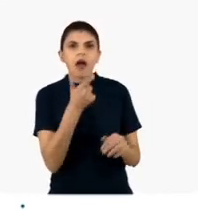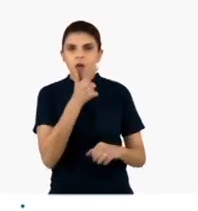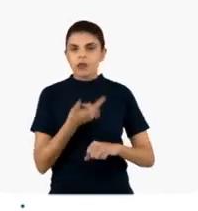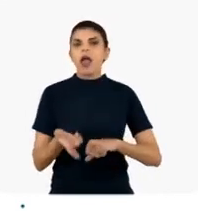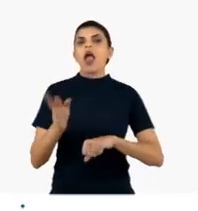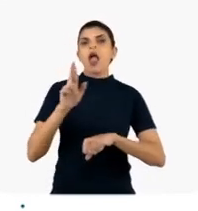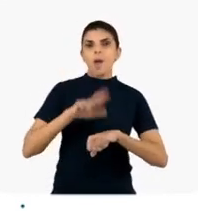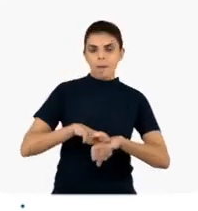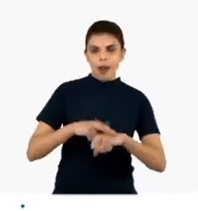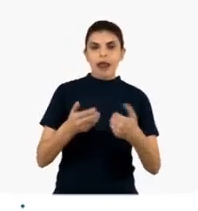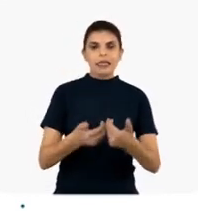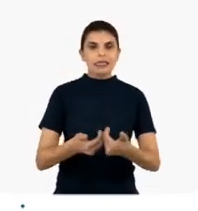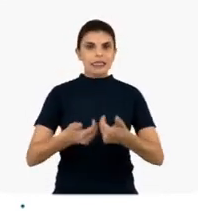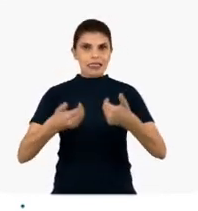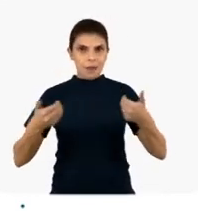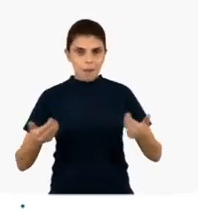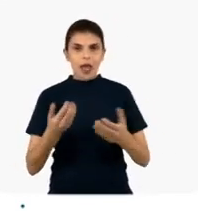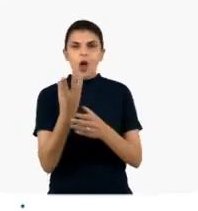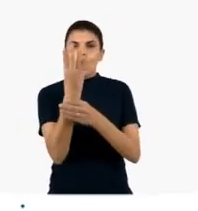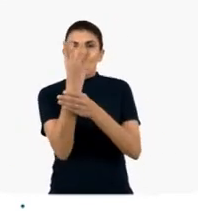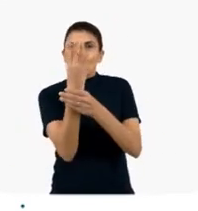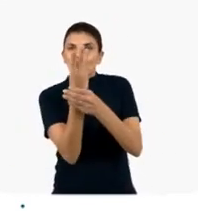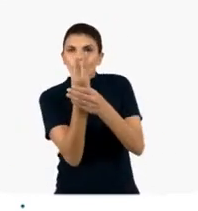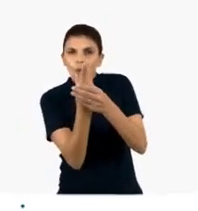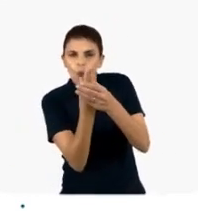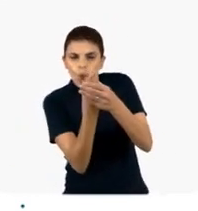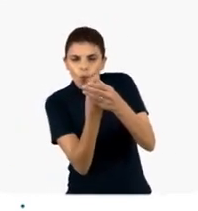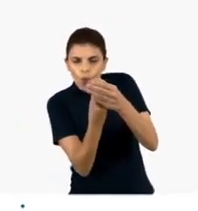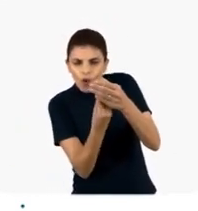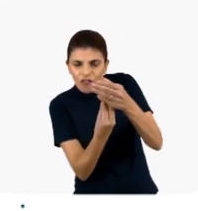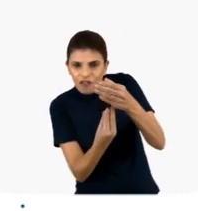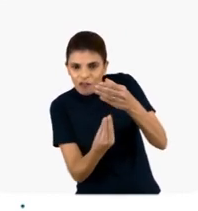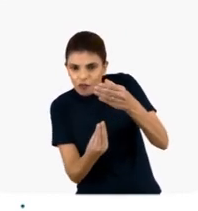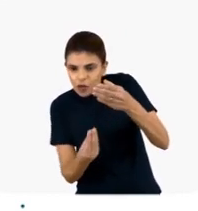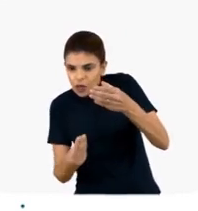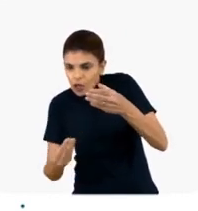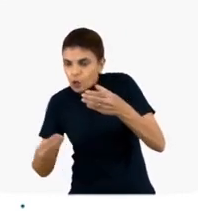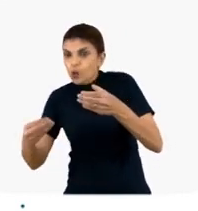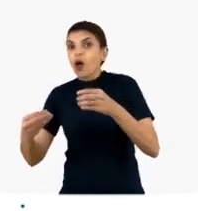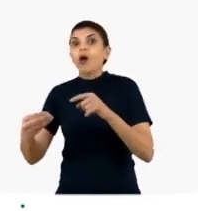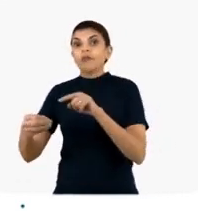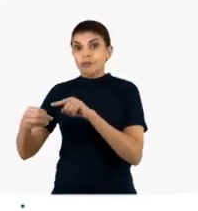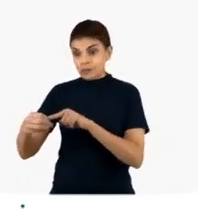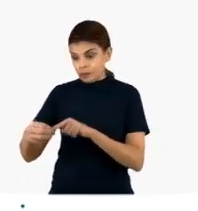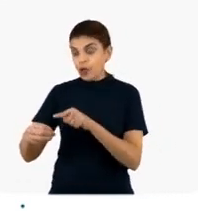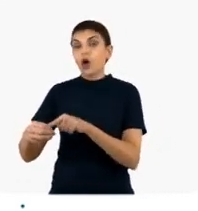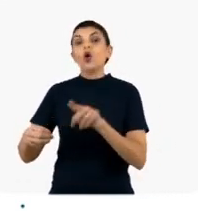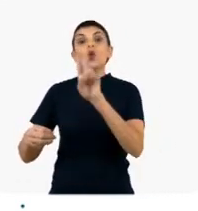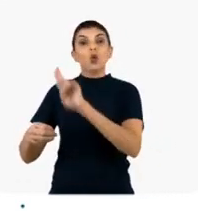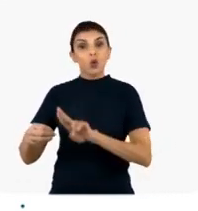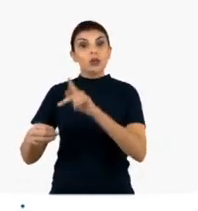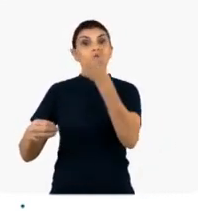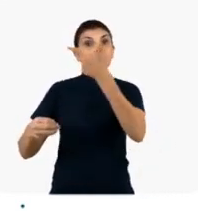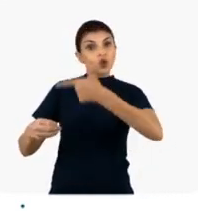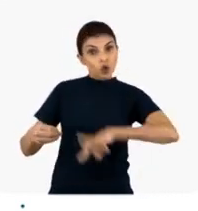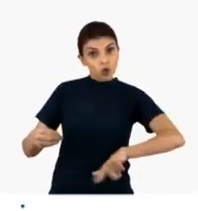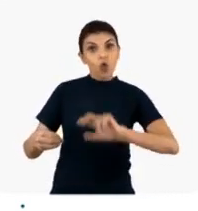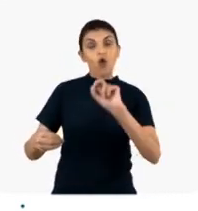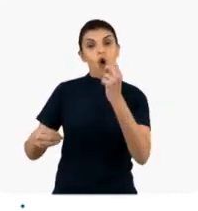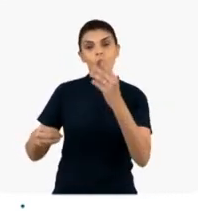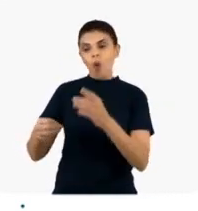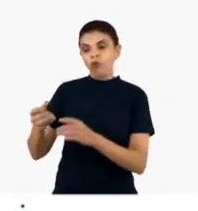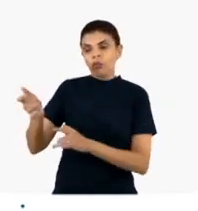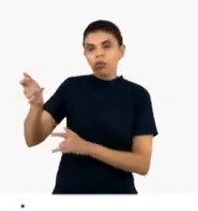simples. A gente recupera, a gente separa, filtra, separa a célula, que pode ser utilizada inclusive de novo,